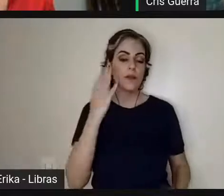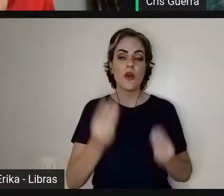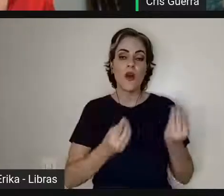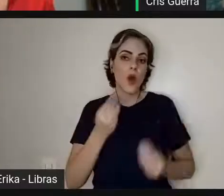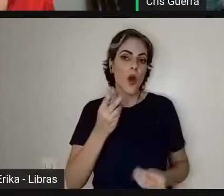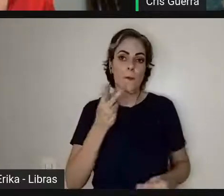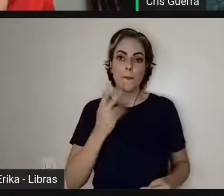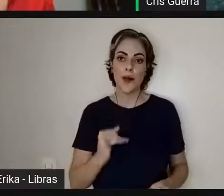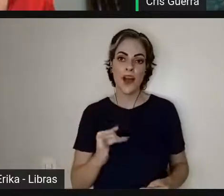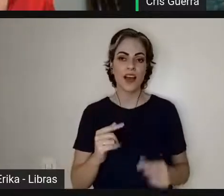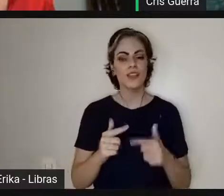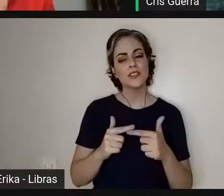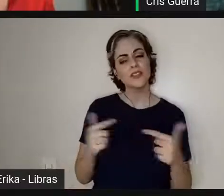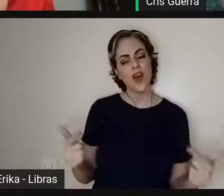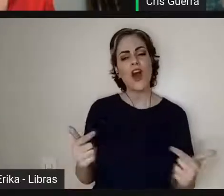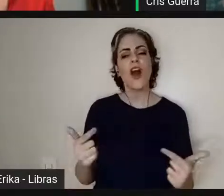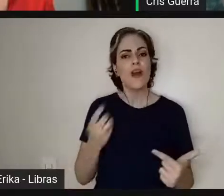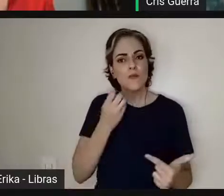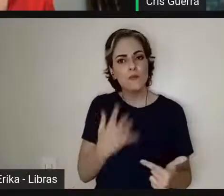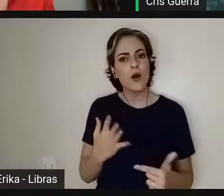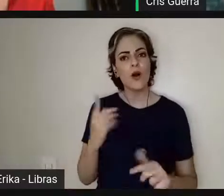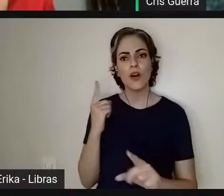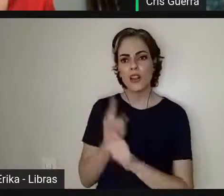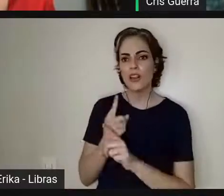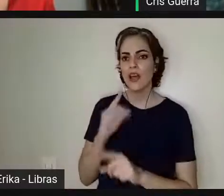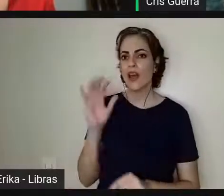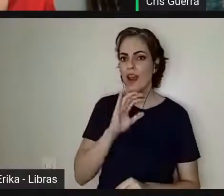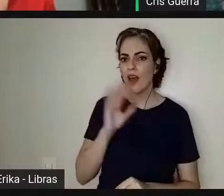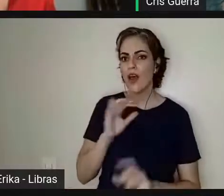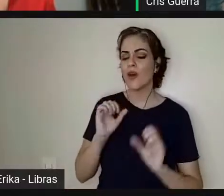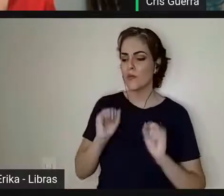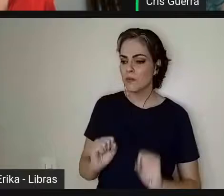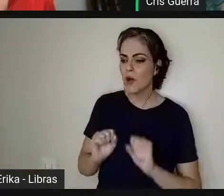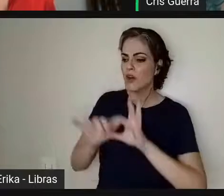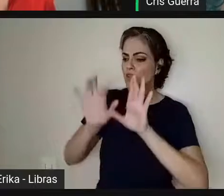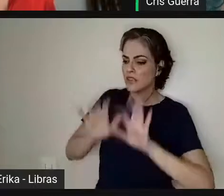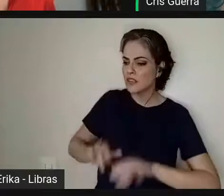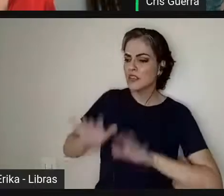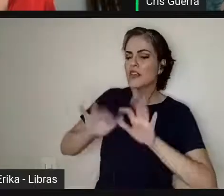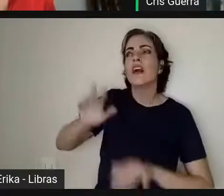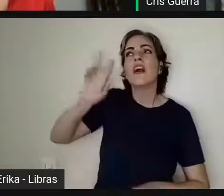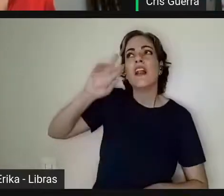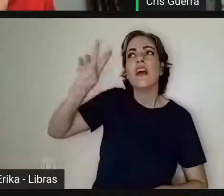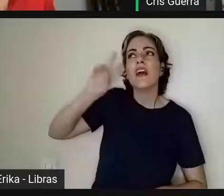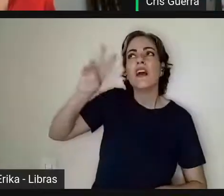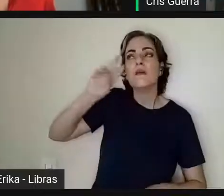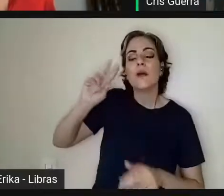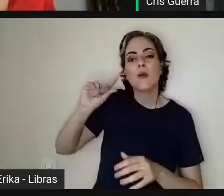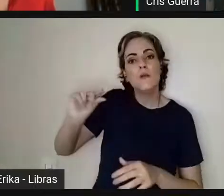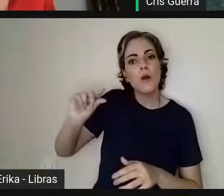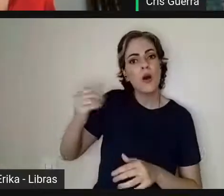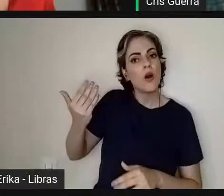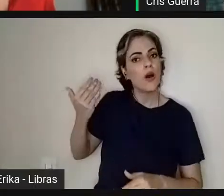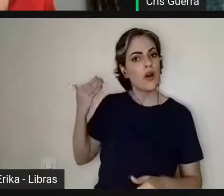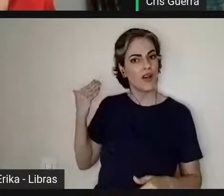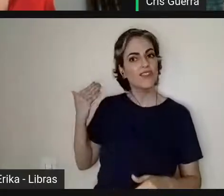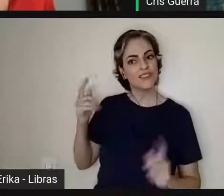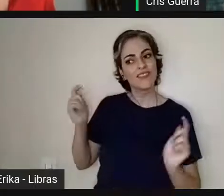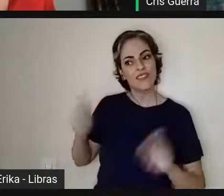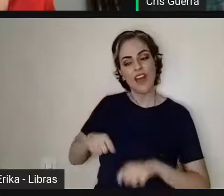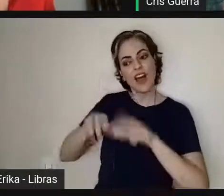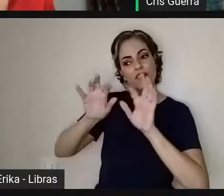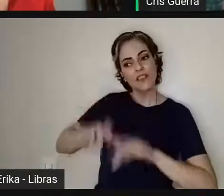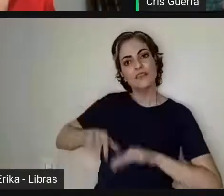muita sorte de descobrir isso logo, porque assim eu pude acessar lembranças ainda frescas, de modo que assim eu